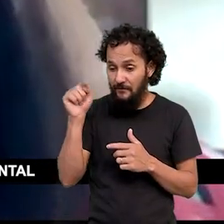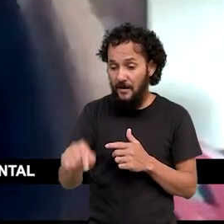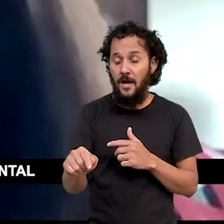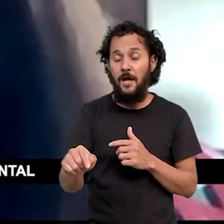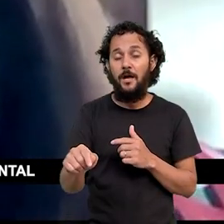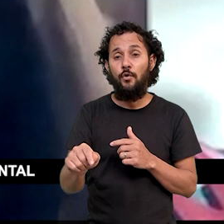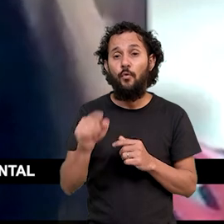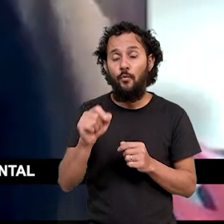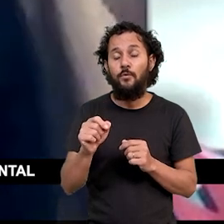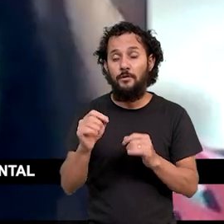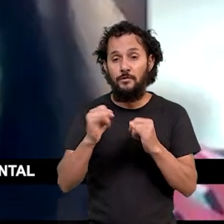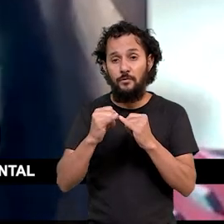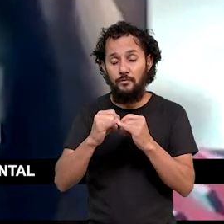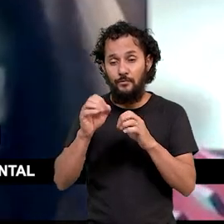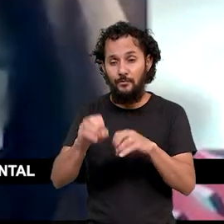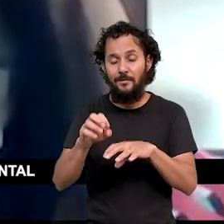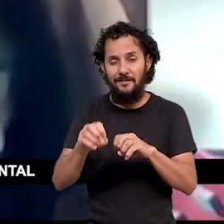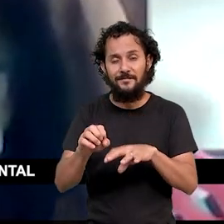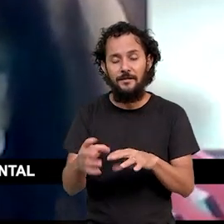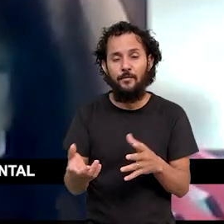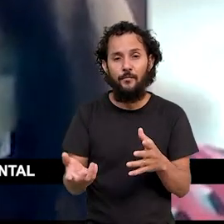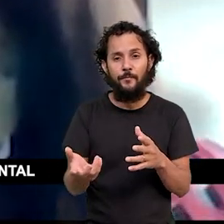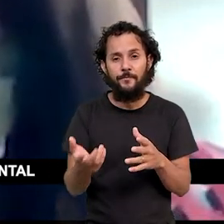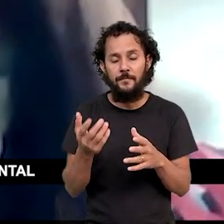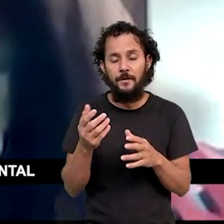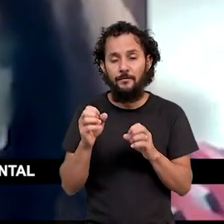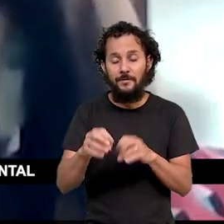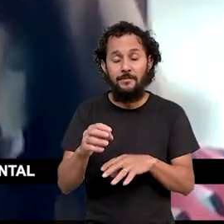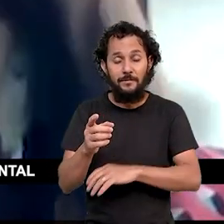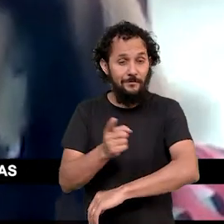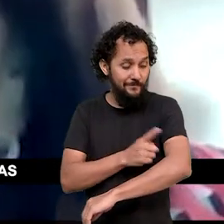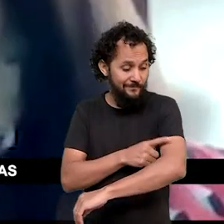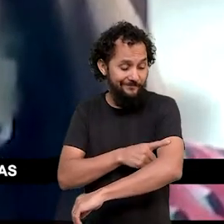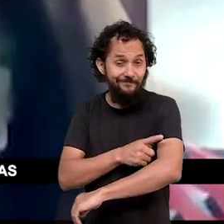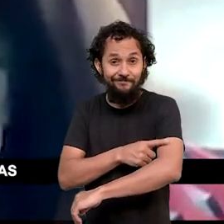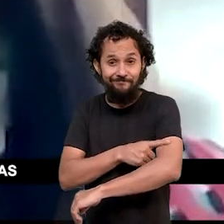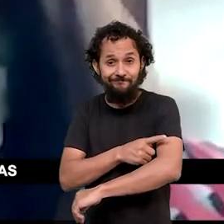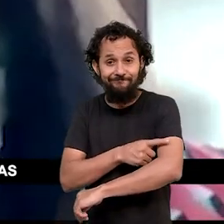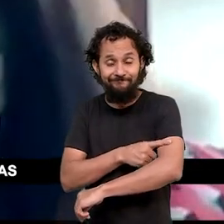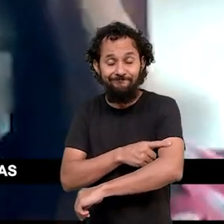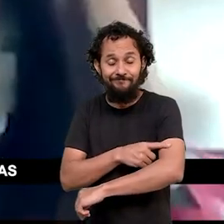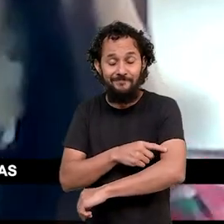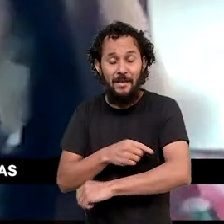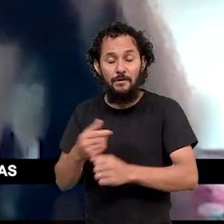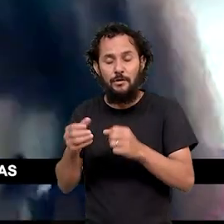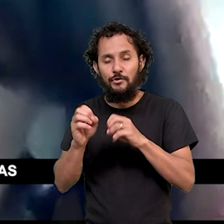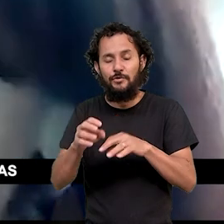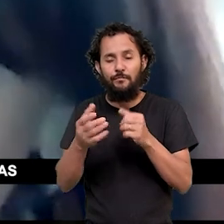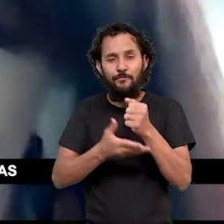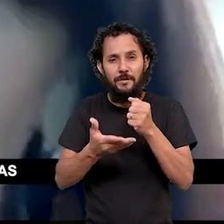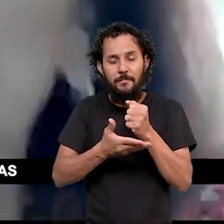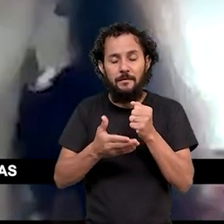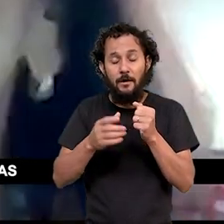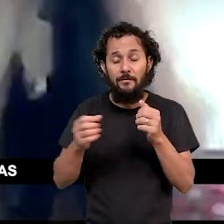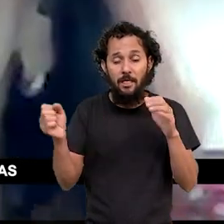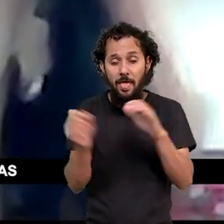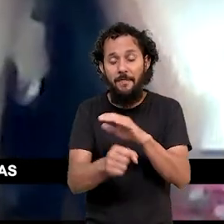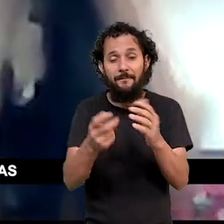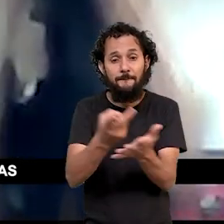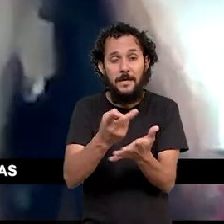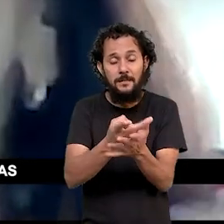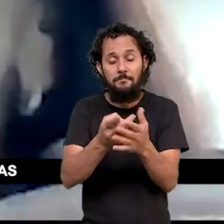para uma instituição de educação de ensino fundamental, colocando-as